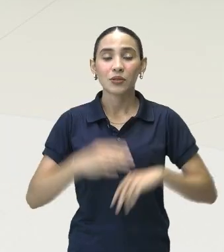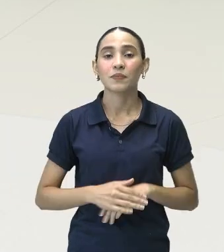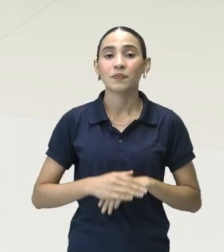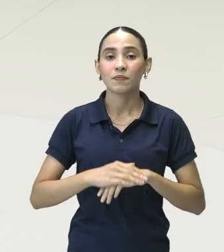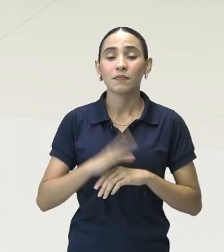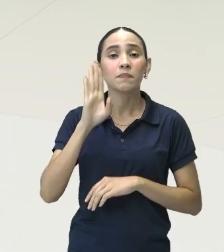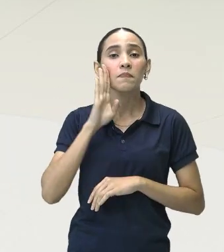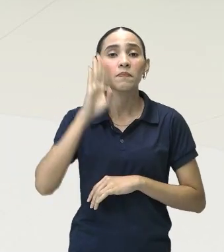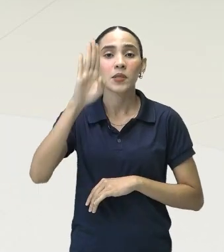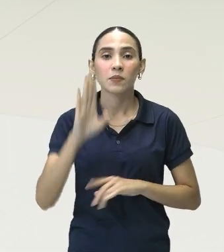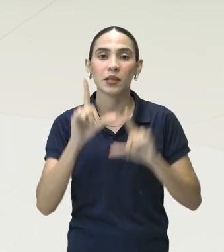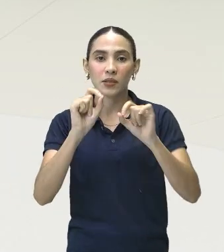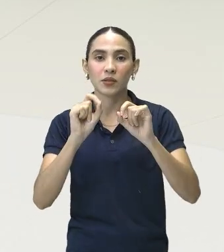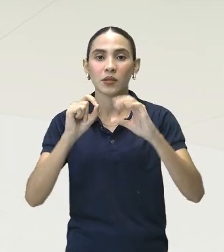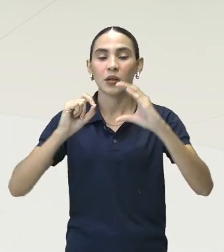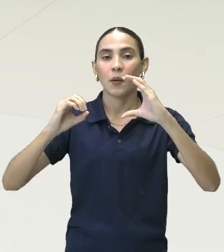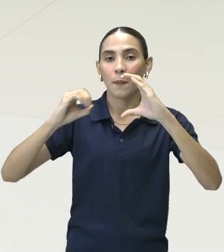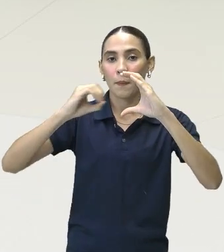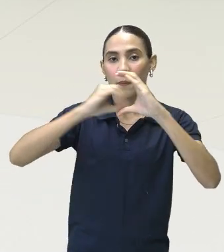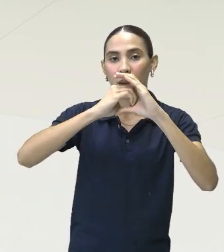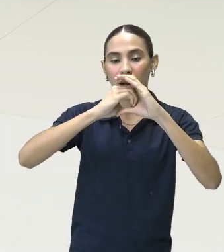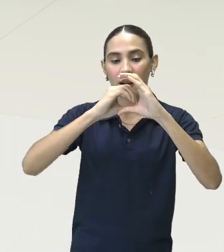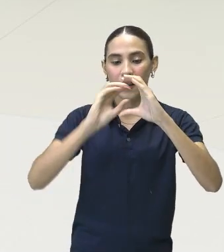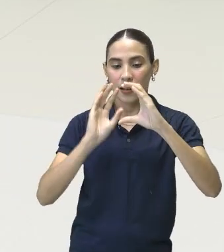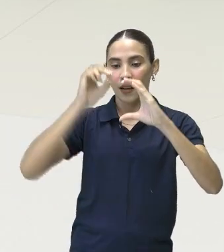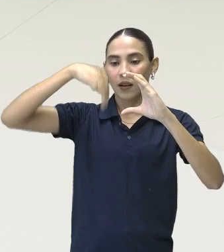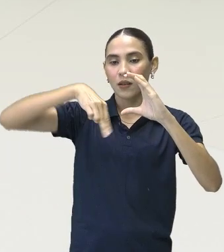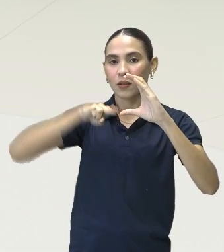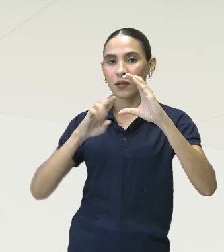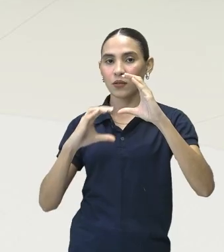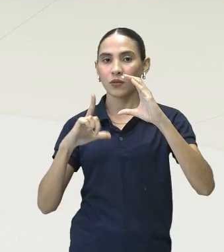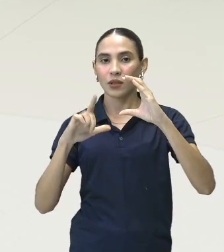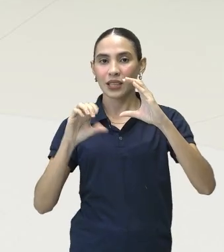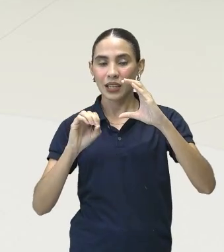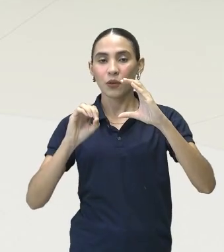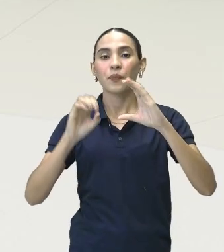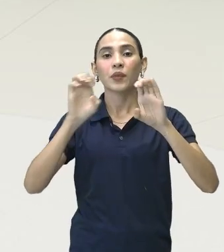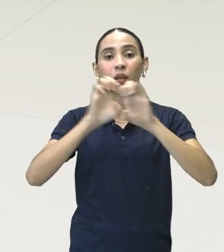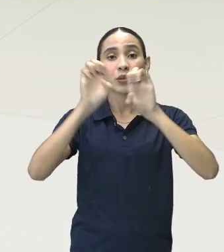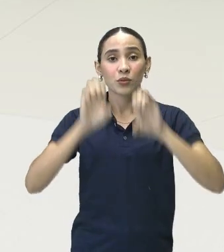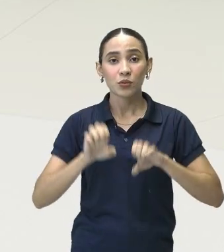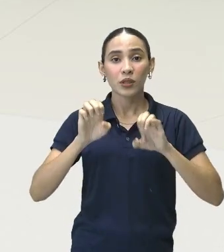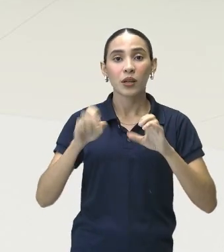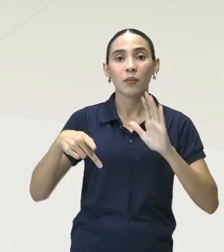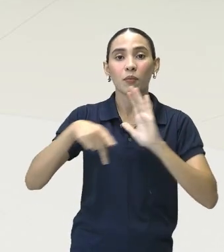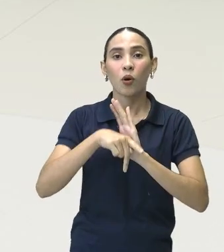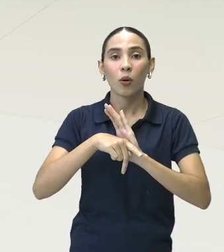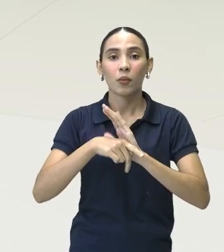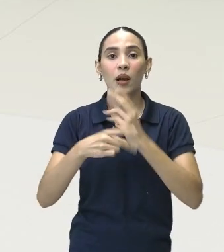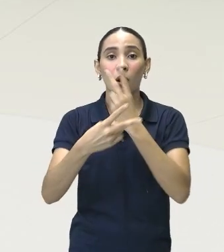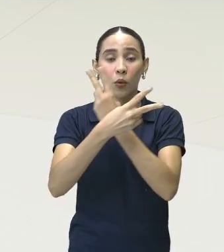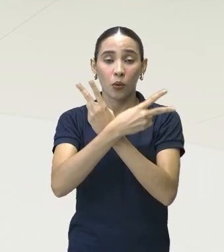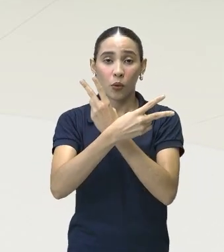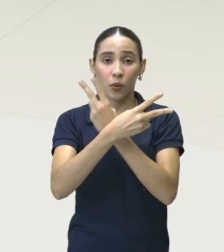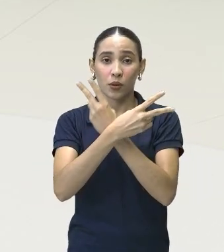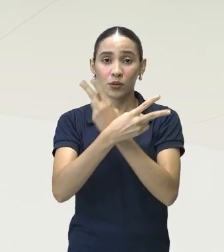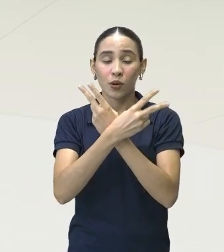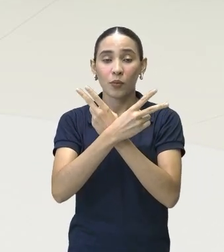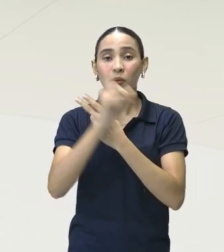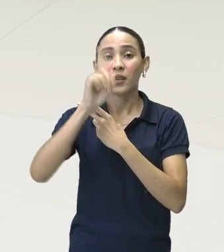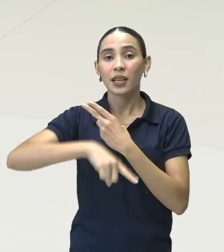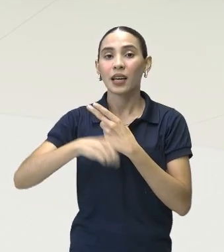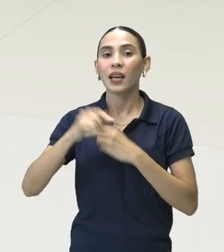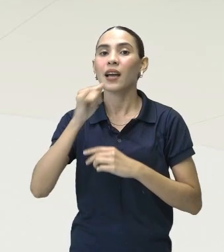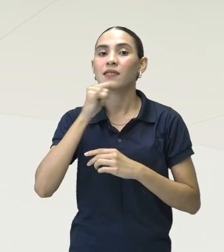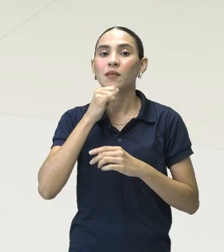fica principalmente no núcleo de células, tá? Em estruturas chamadas cromossomos, que são feitas